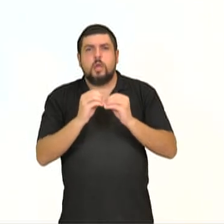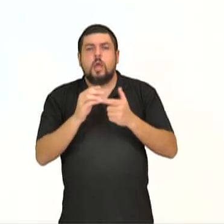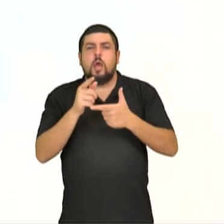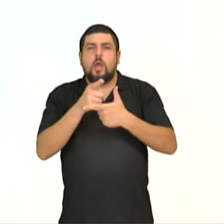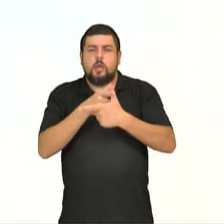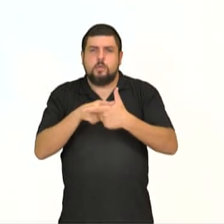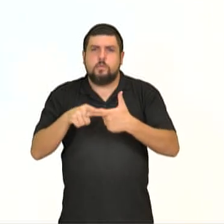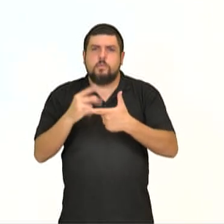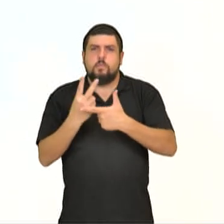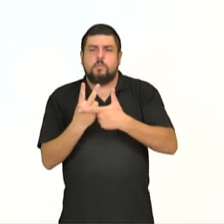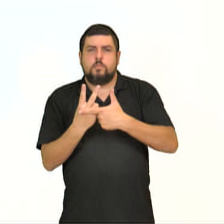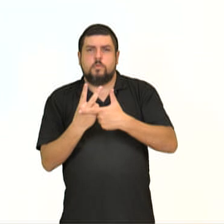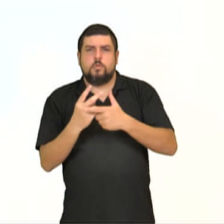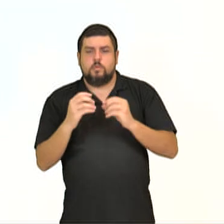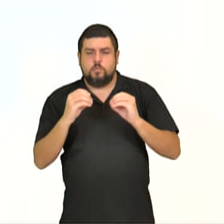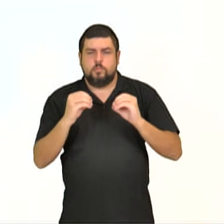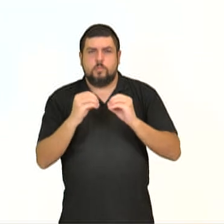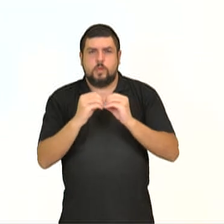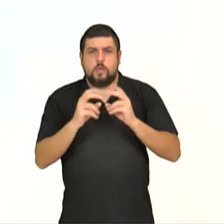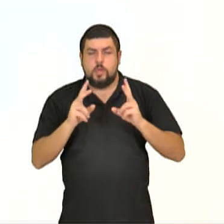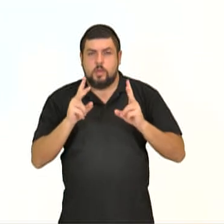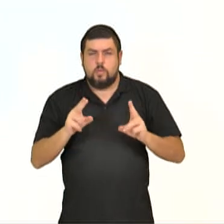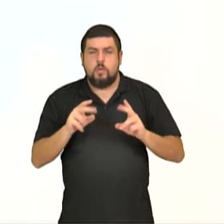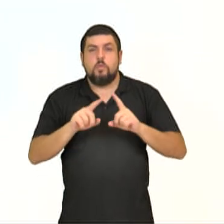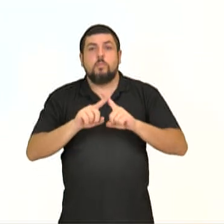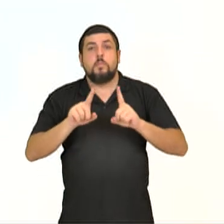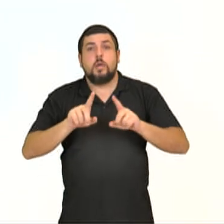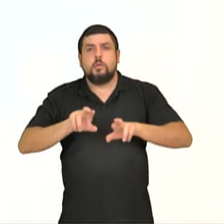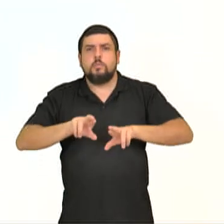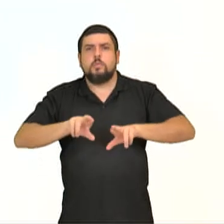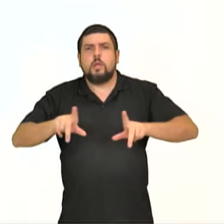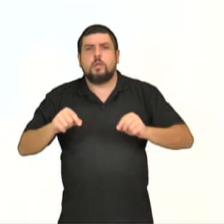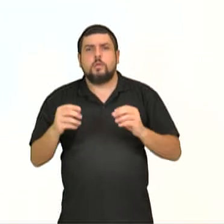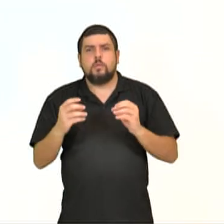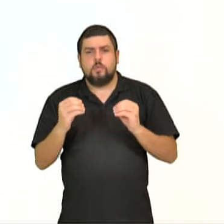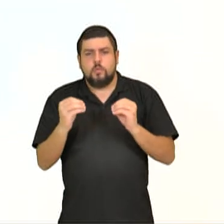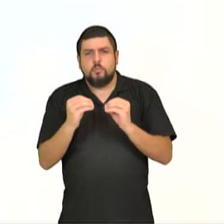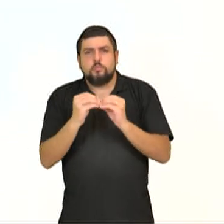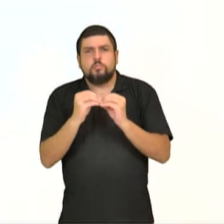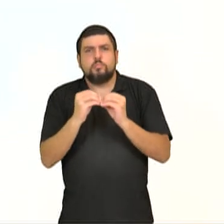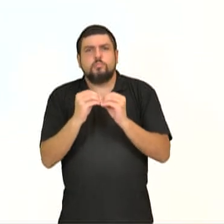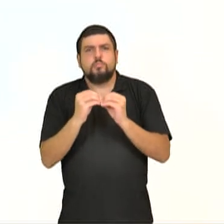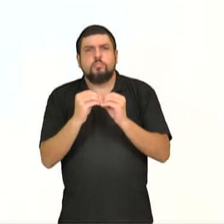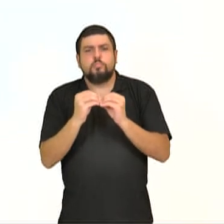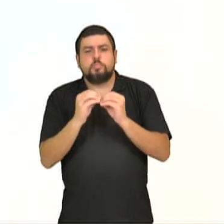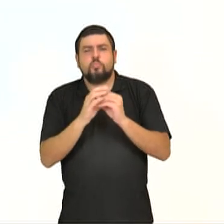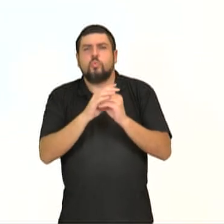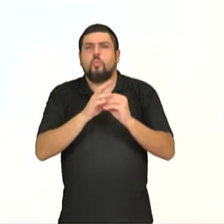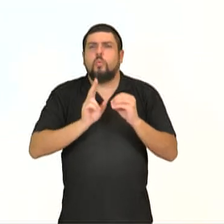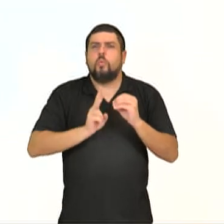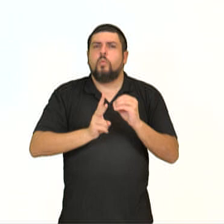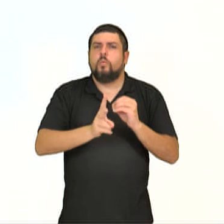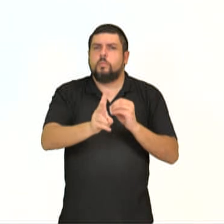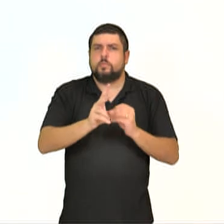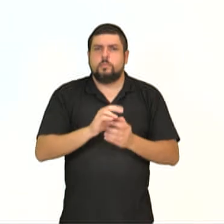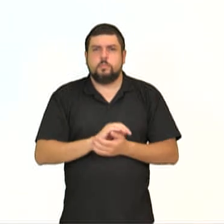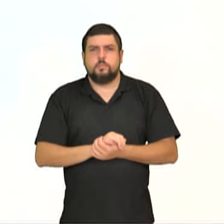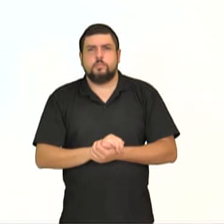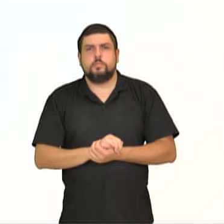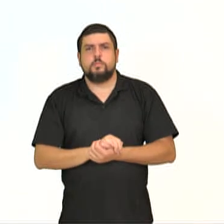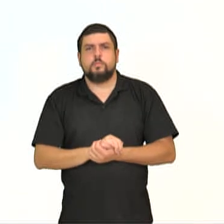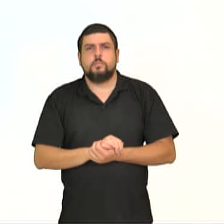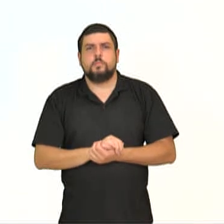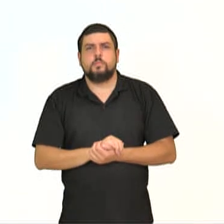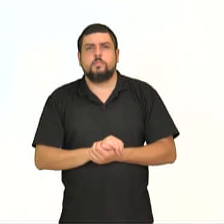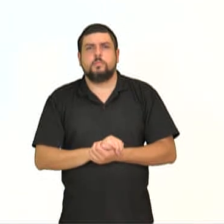2, e aí eu vou ter duas cargas iguais, simétricas, e os corpos vão se repelir no final, porque tem cargas sinais iguais, ok?